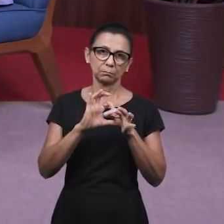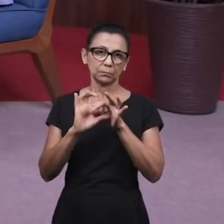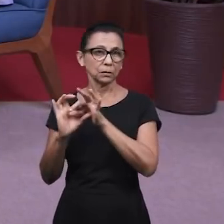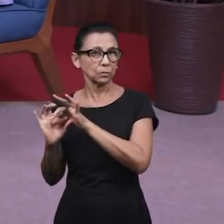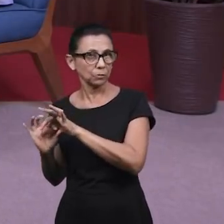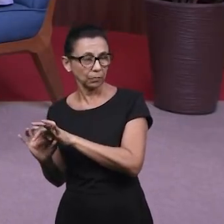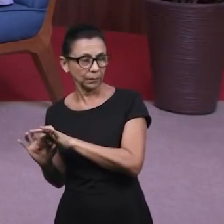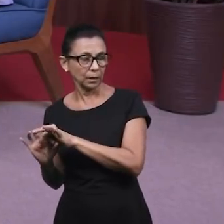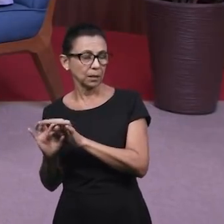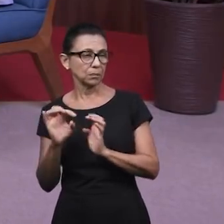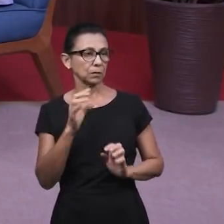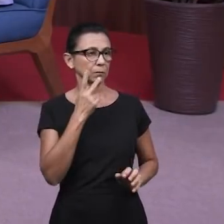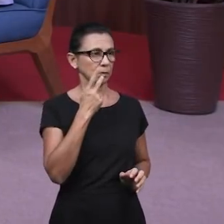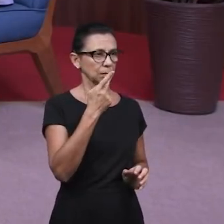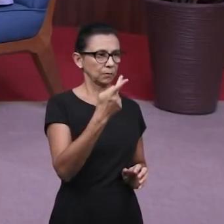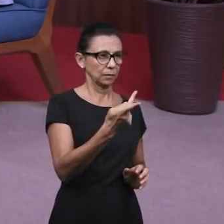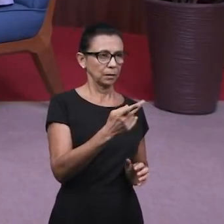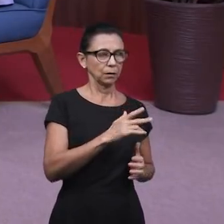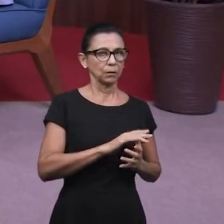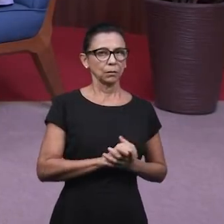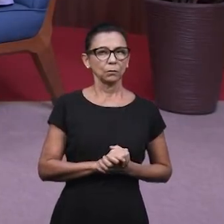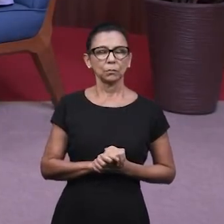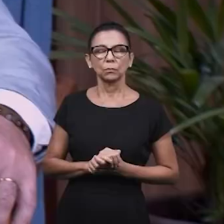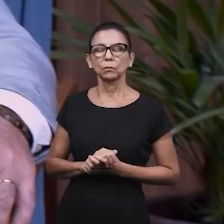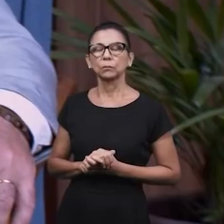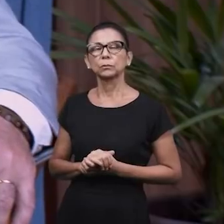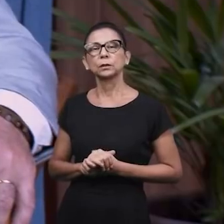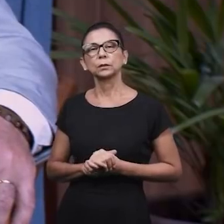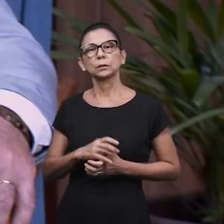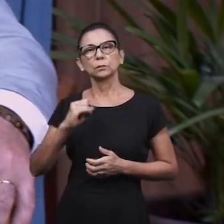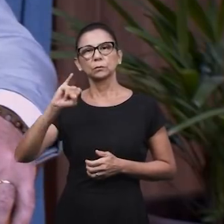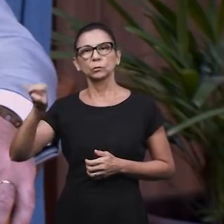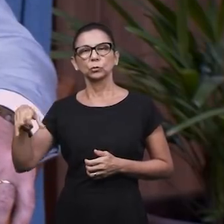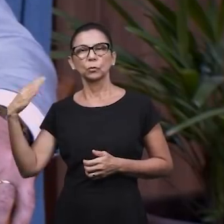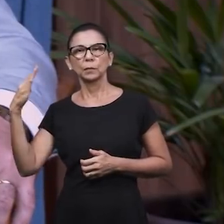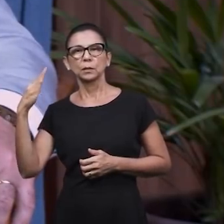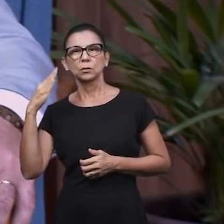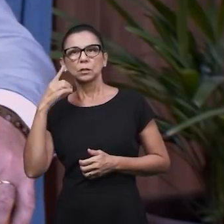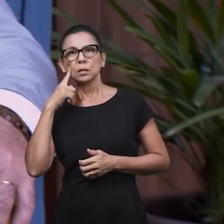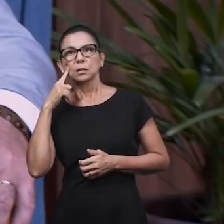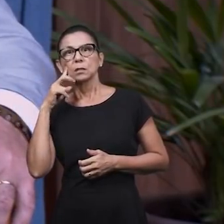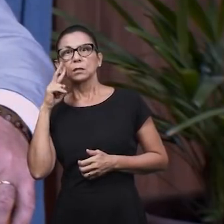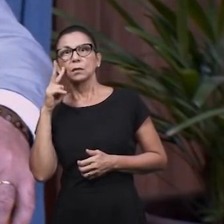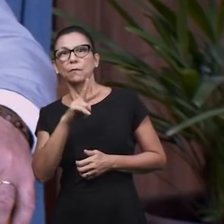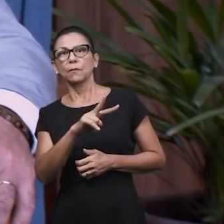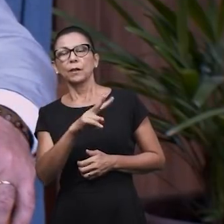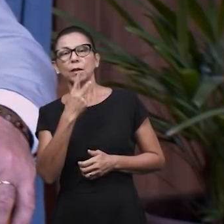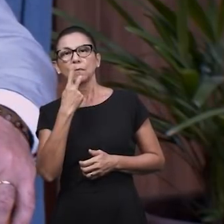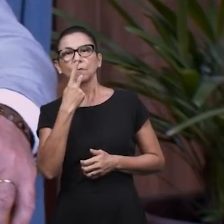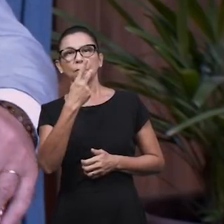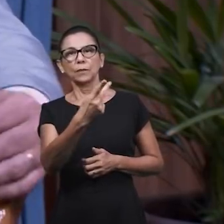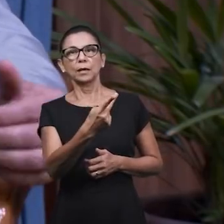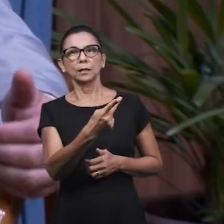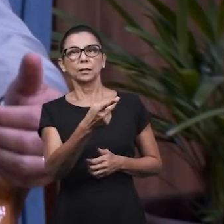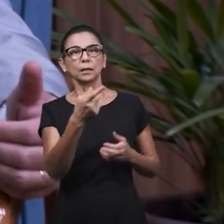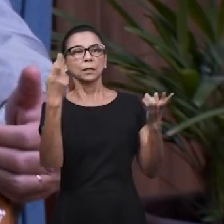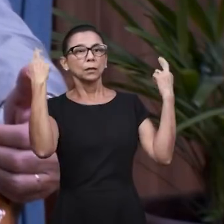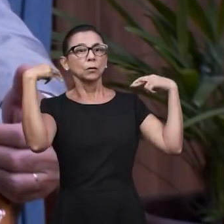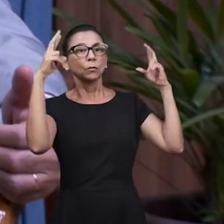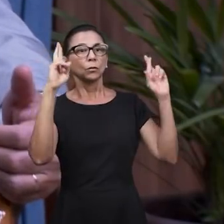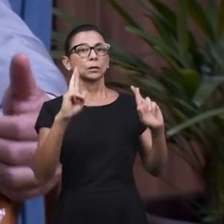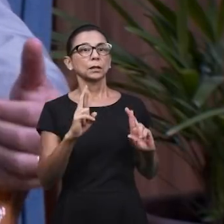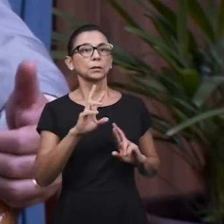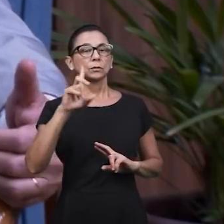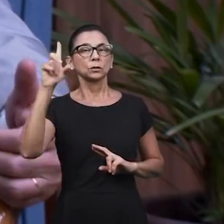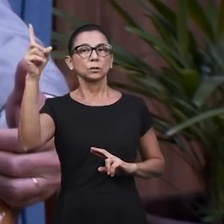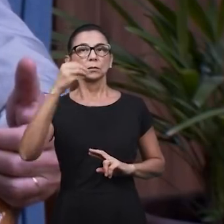relatou ali do batismo nas águas, quando João aponta para ele, eis o Cordeiro de Deus que tira o pecado do mundo. Mas o Senhor